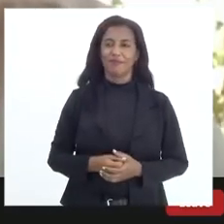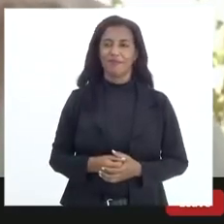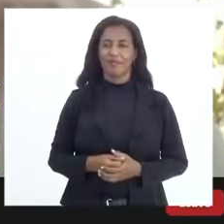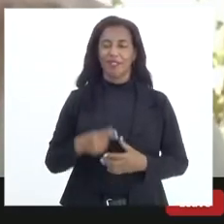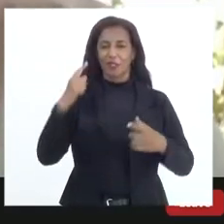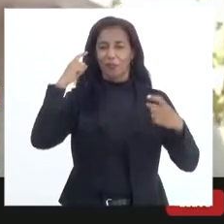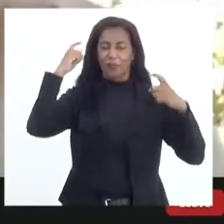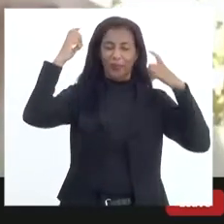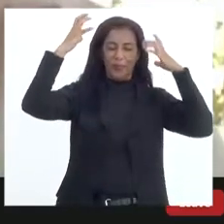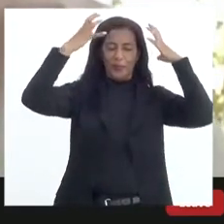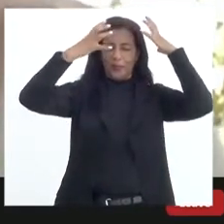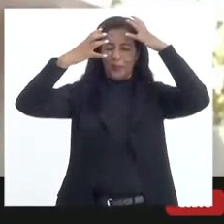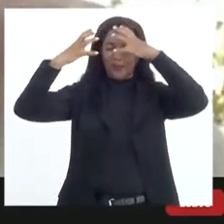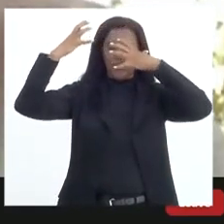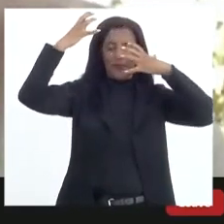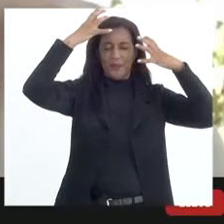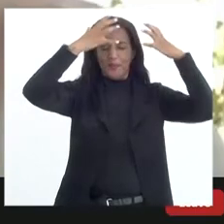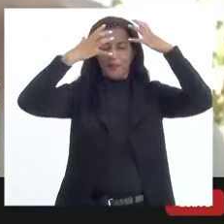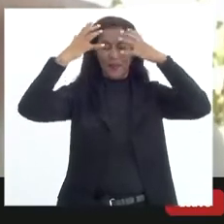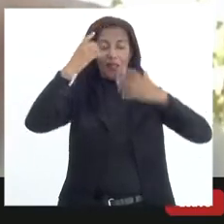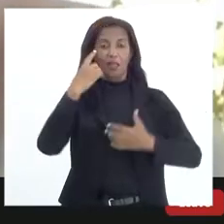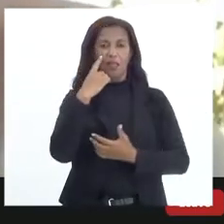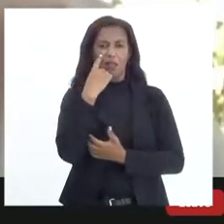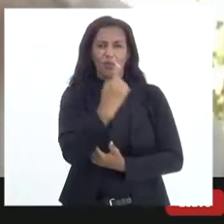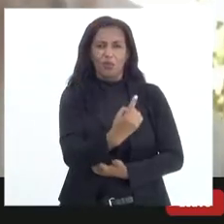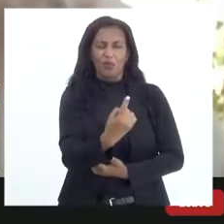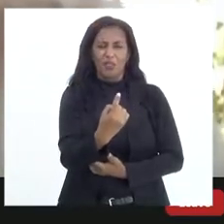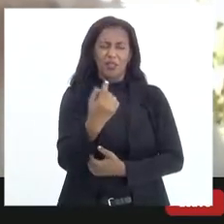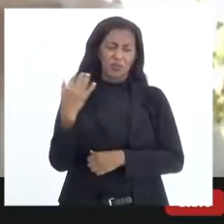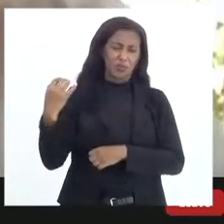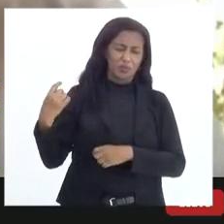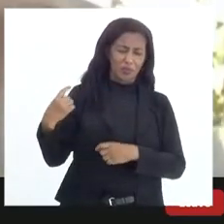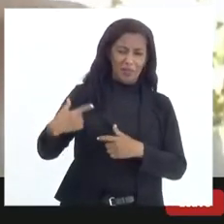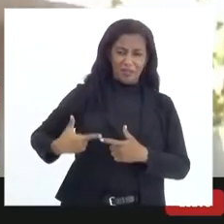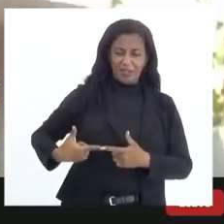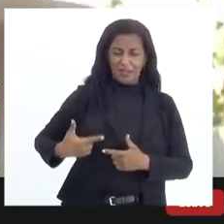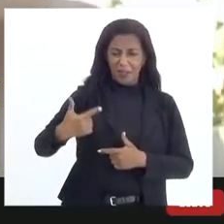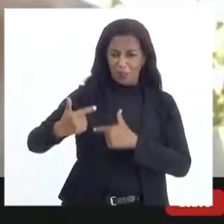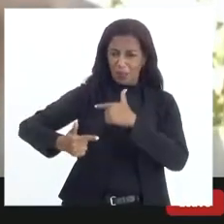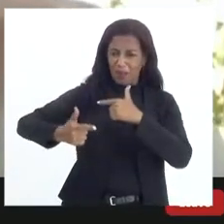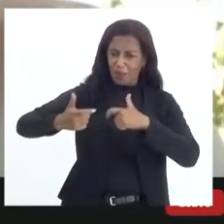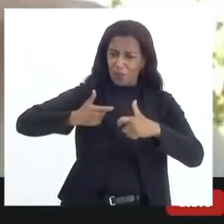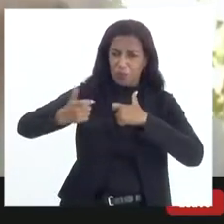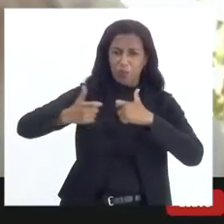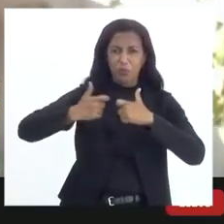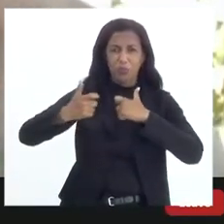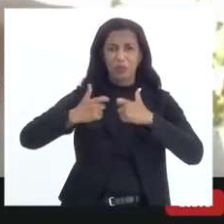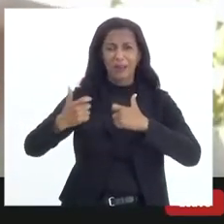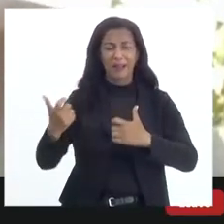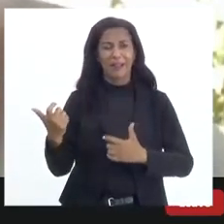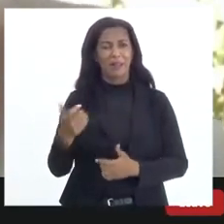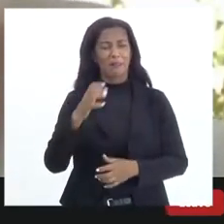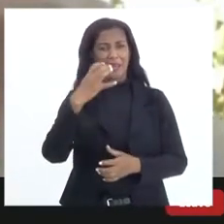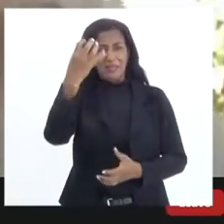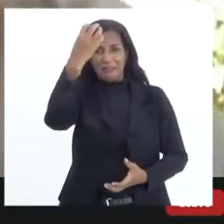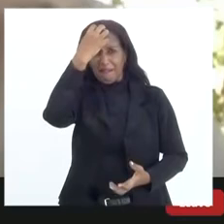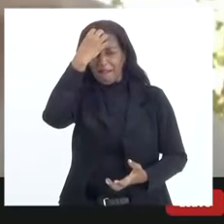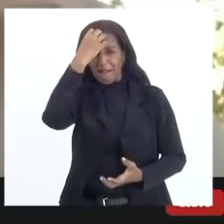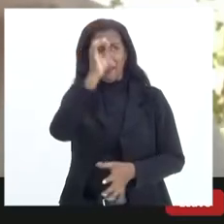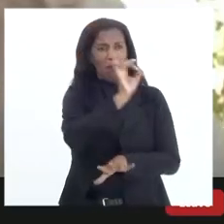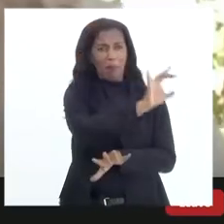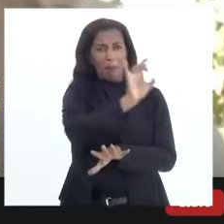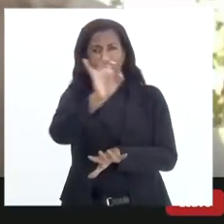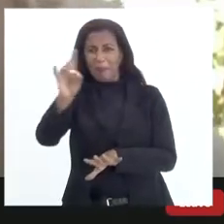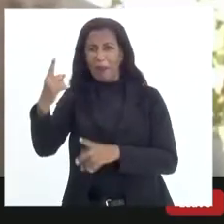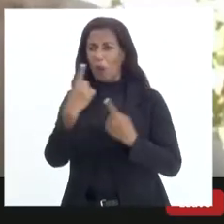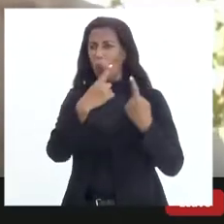eu fico girando e eu vejo que a gente não consegue... É uma luta, é uma briga, você sabe? Isso está entranhado nas pessoas, sabe?